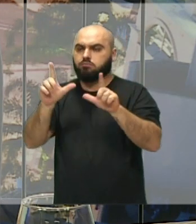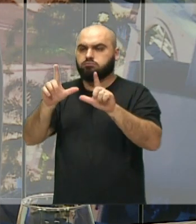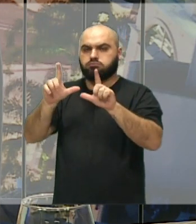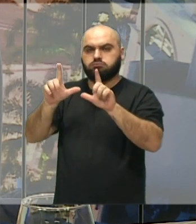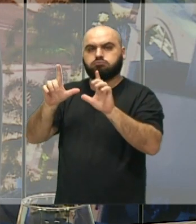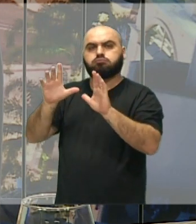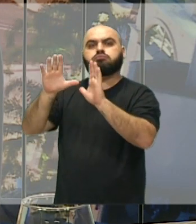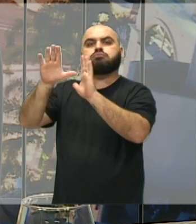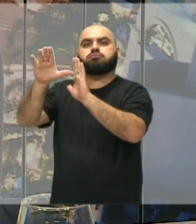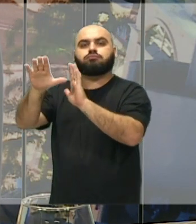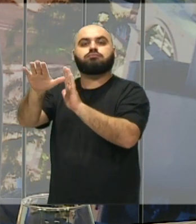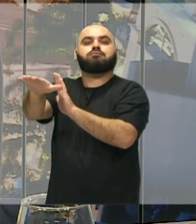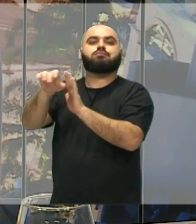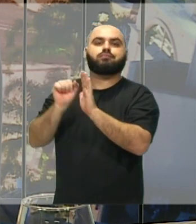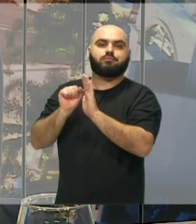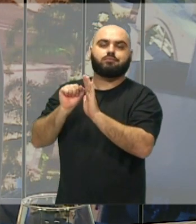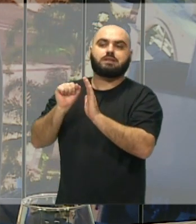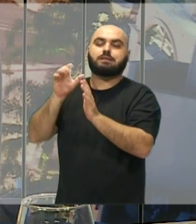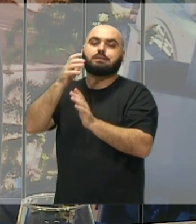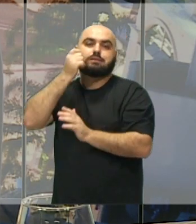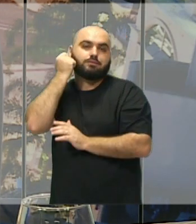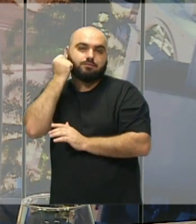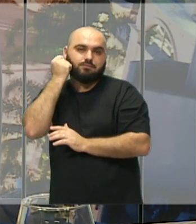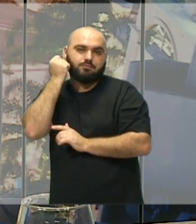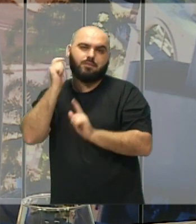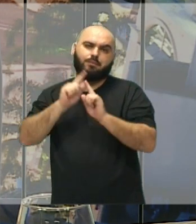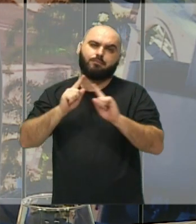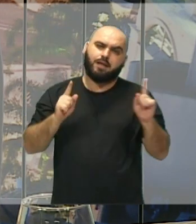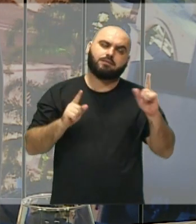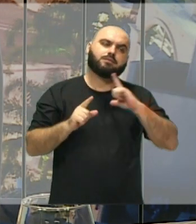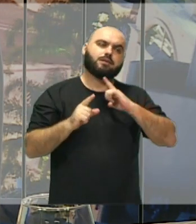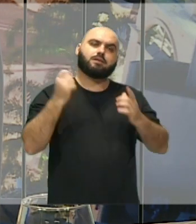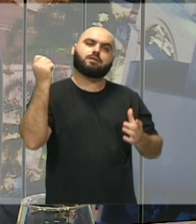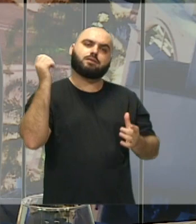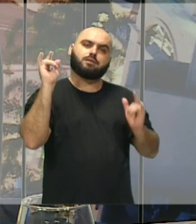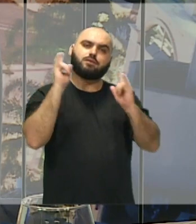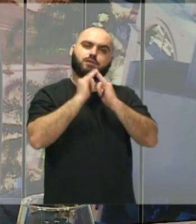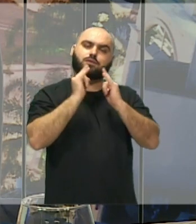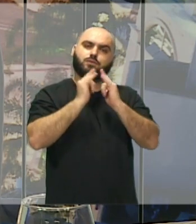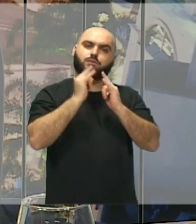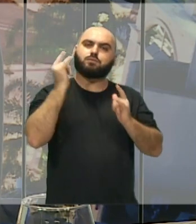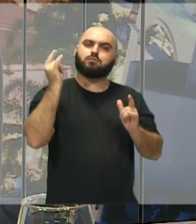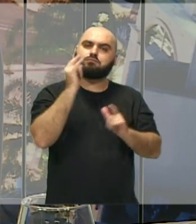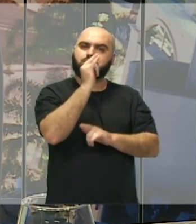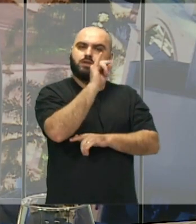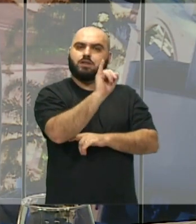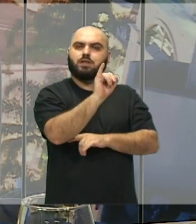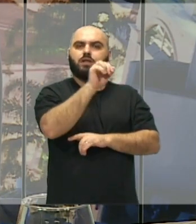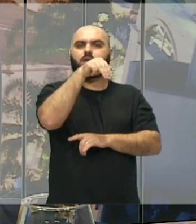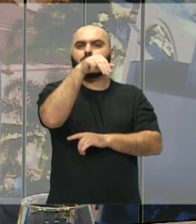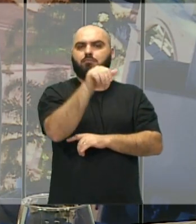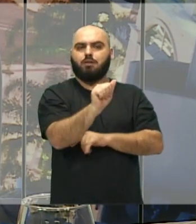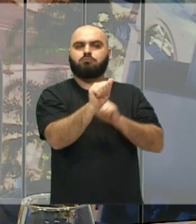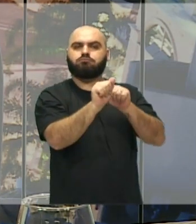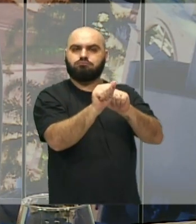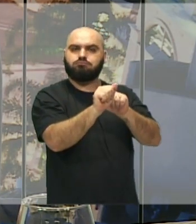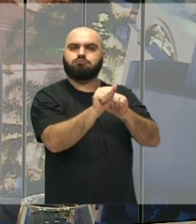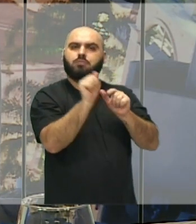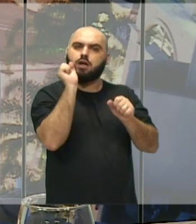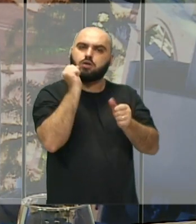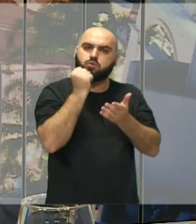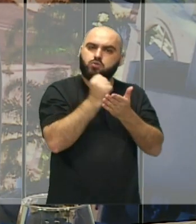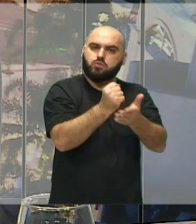Ambiental, mas atualmente a maioria pelo Instituto do Meio Ambiente, né? O IMA. Ele que tem feito toda uma rede